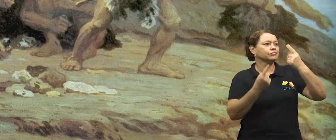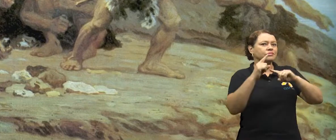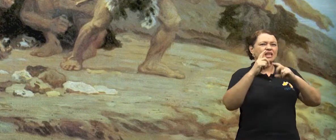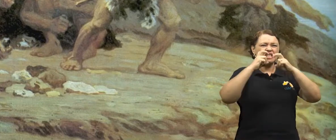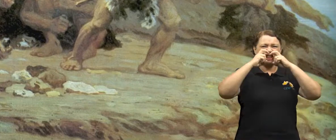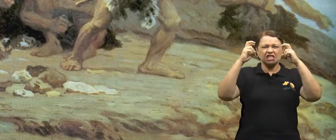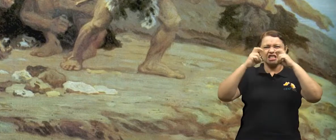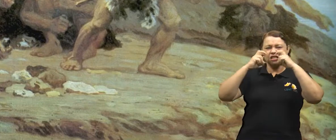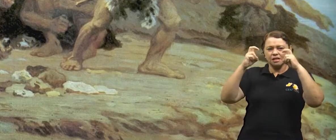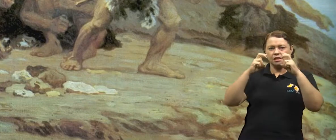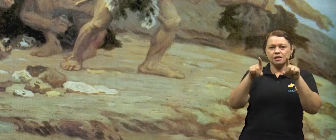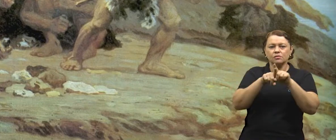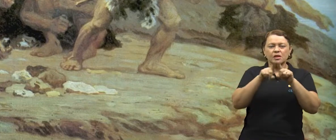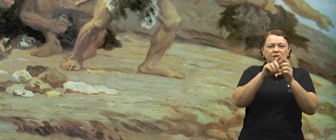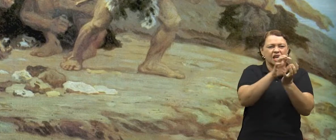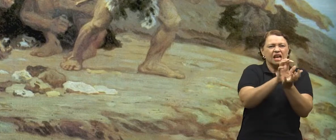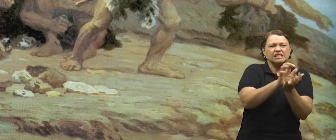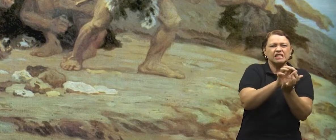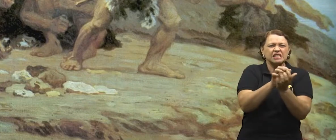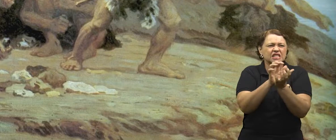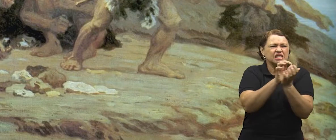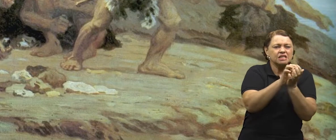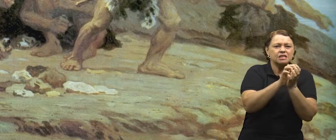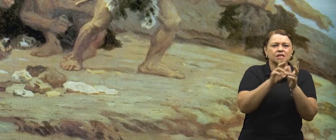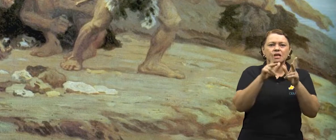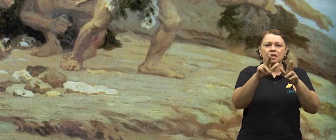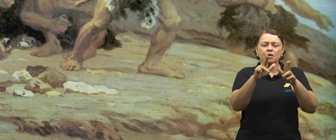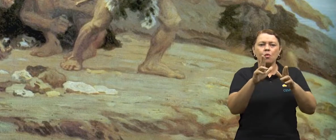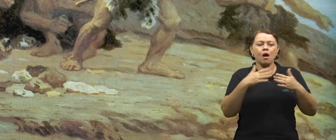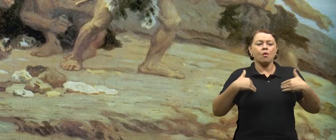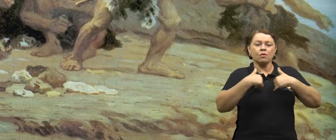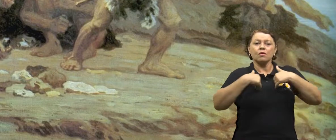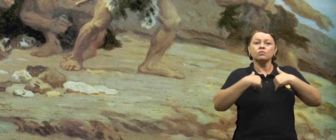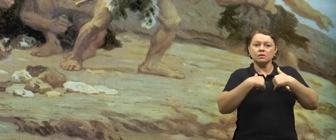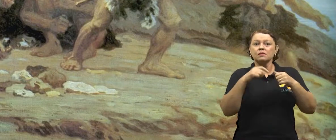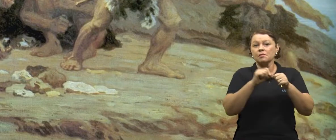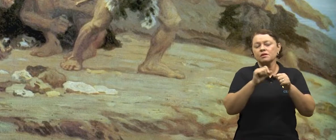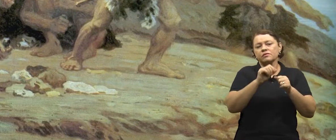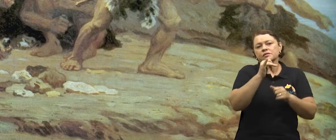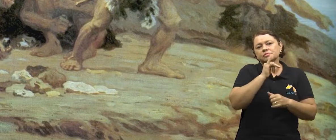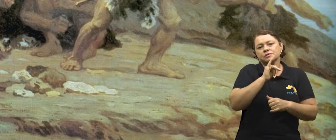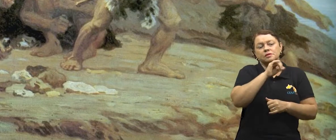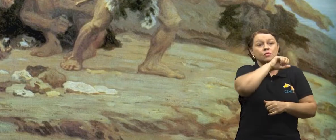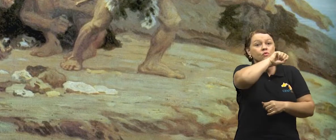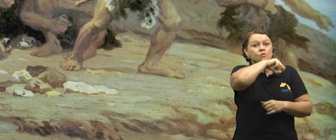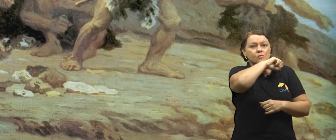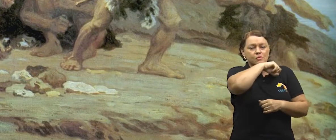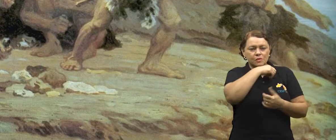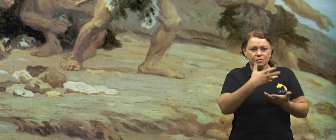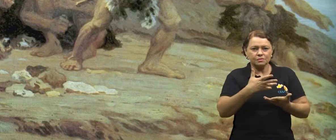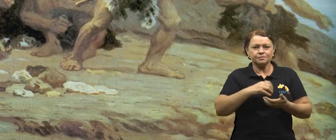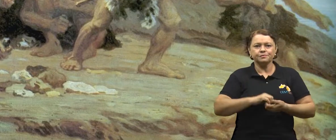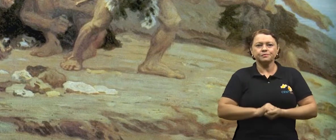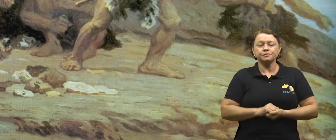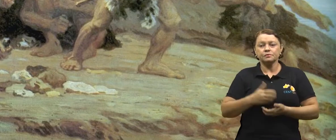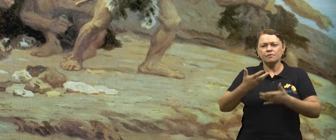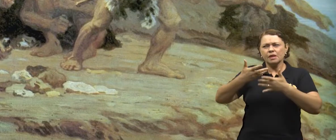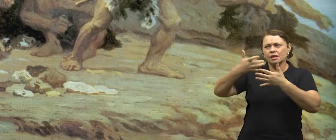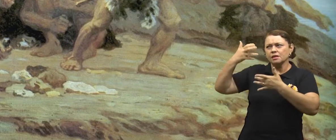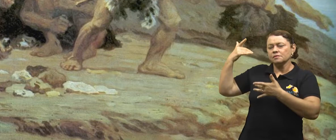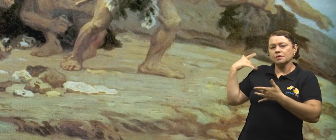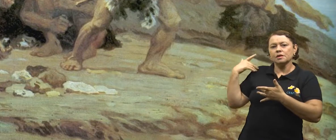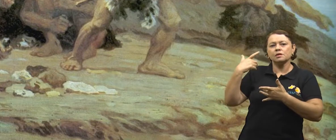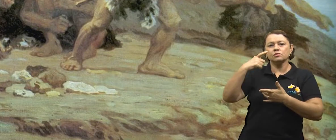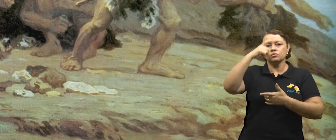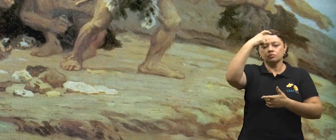gestos, gritos e grunhidos, como o som que alguns animais fazem, como o porco. Nessa época, o homem não tinha